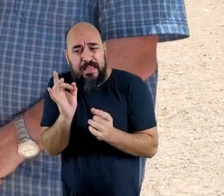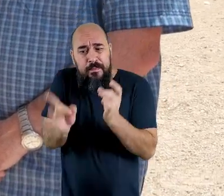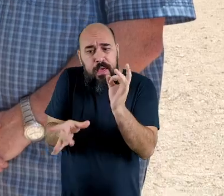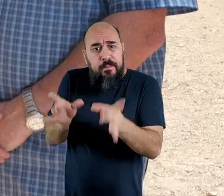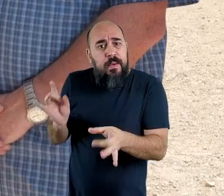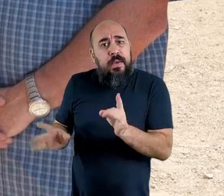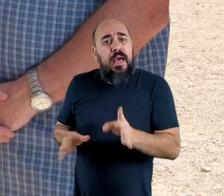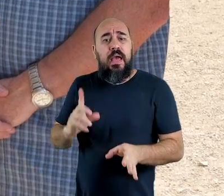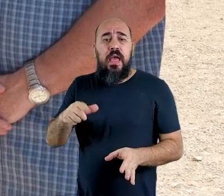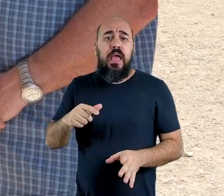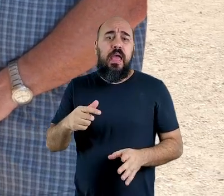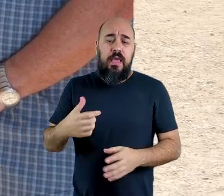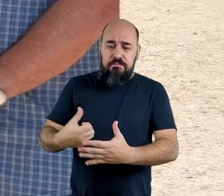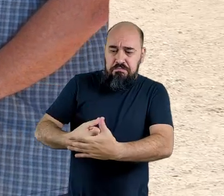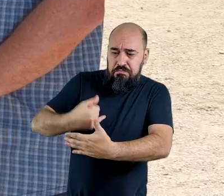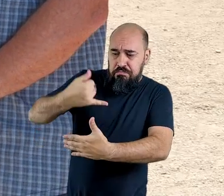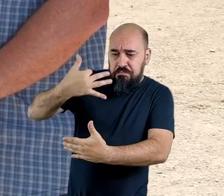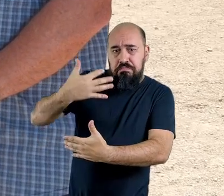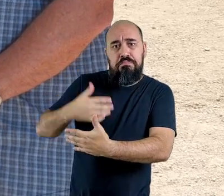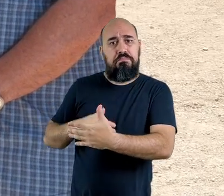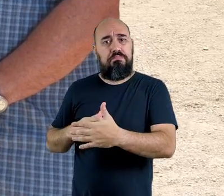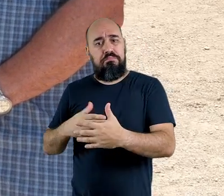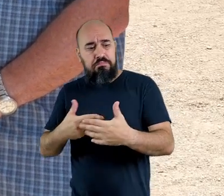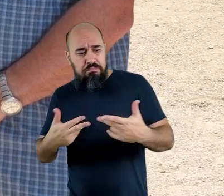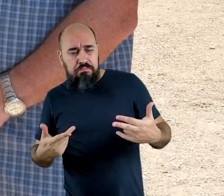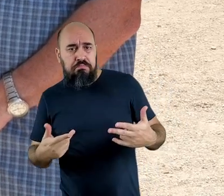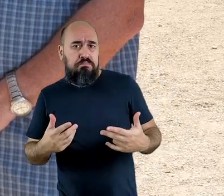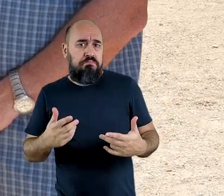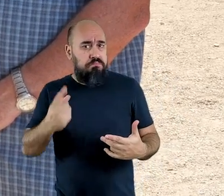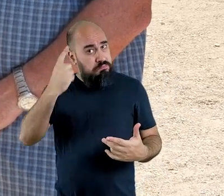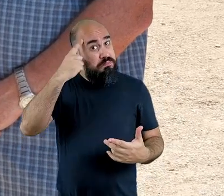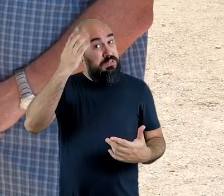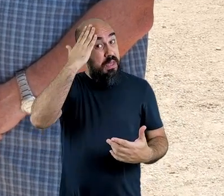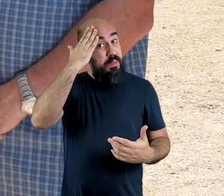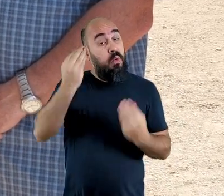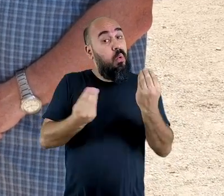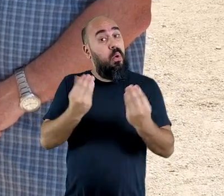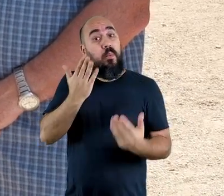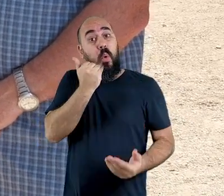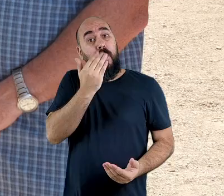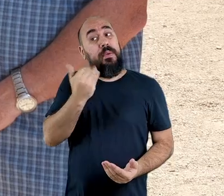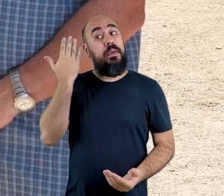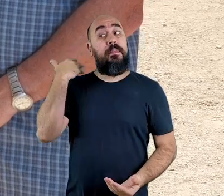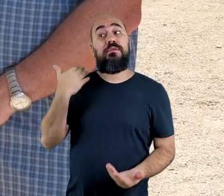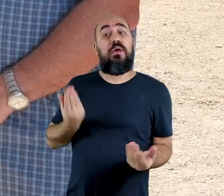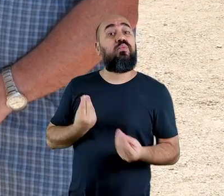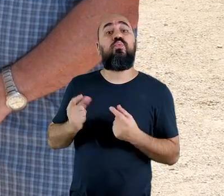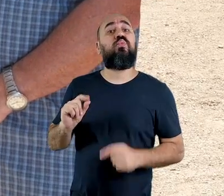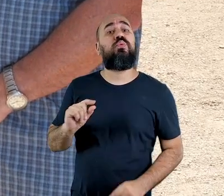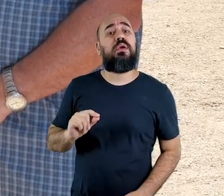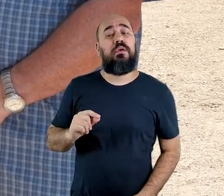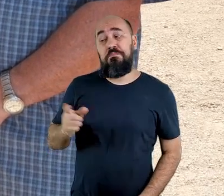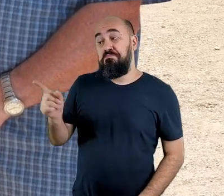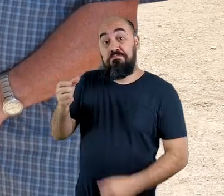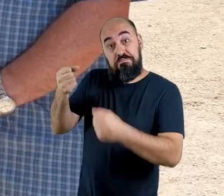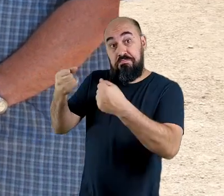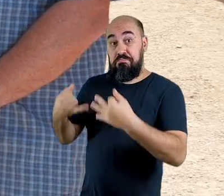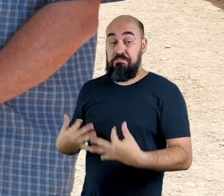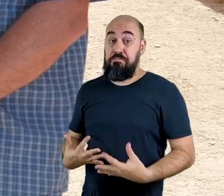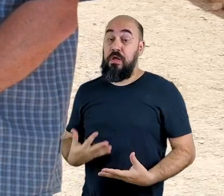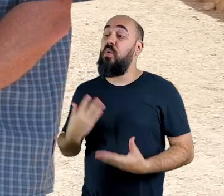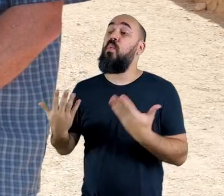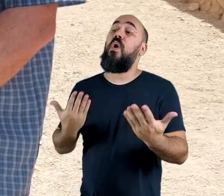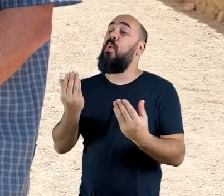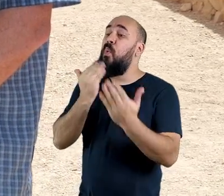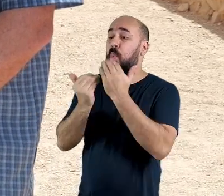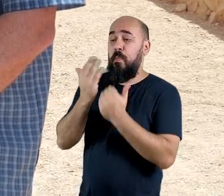dão uma ideia do cardápio do rei. Mas será que tem alguma coisa mais precisa? Aí agora eu quero ouvir o que é que o Yehuda pode nos dizer a respeito